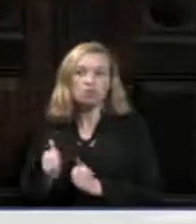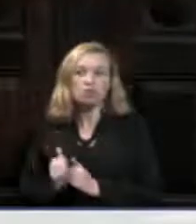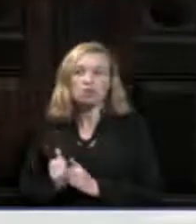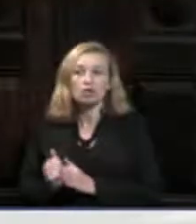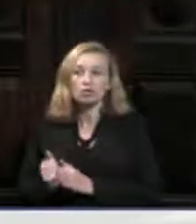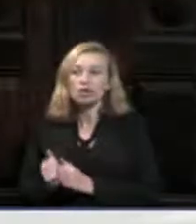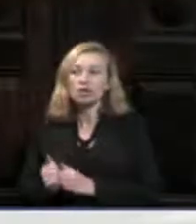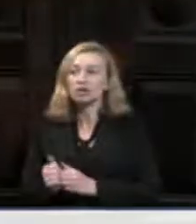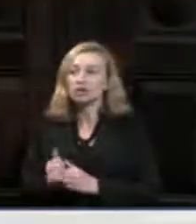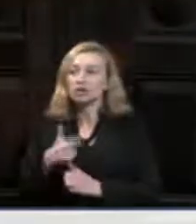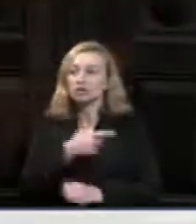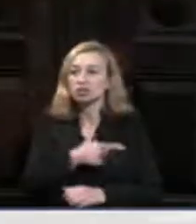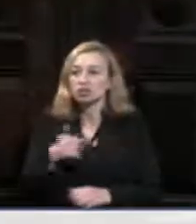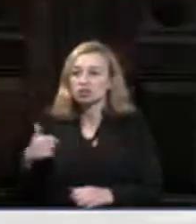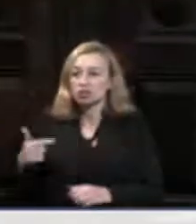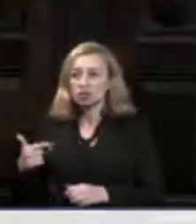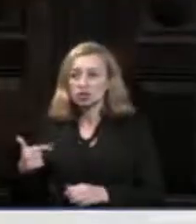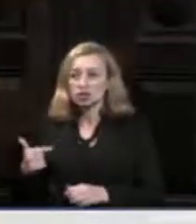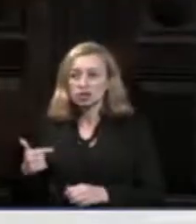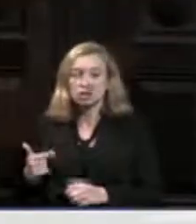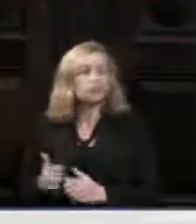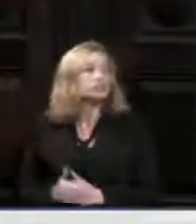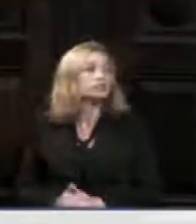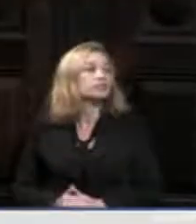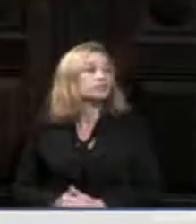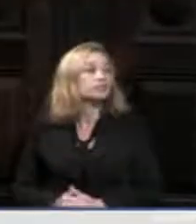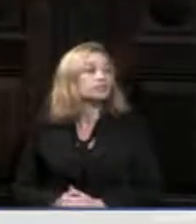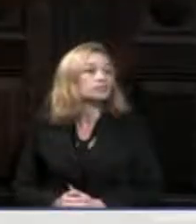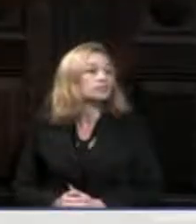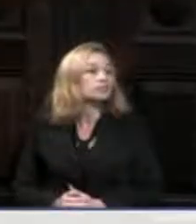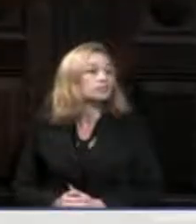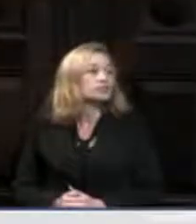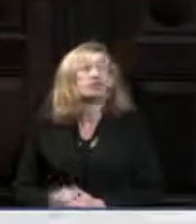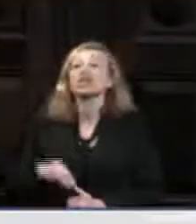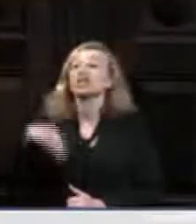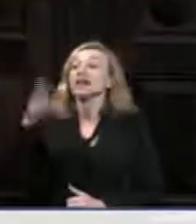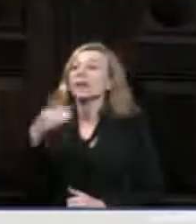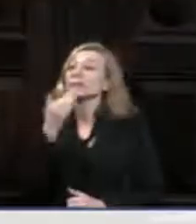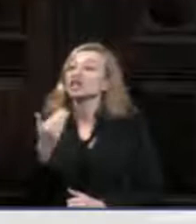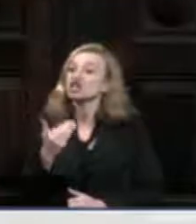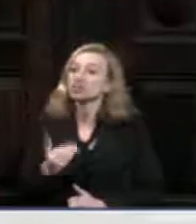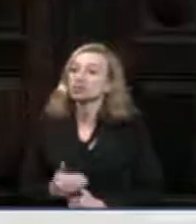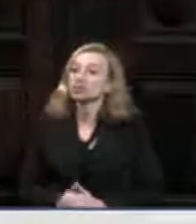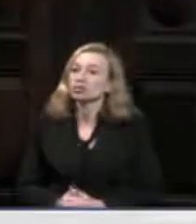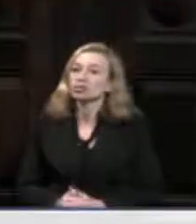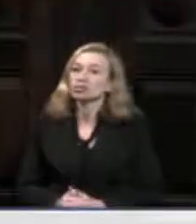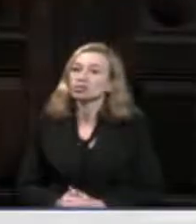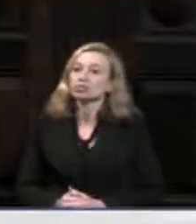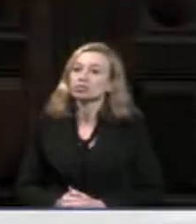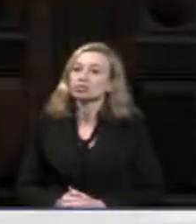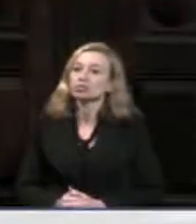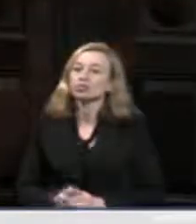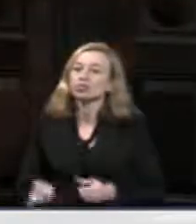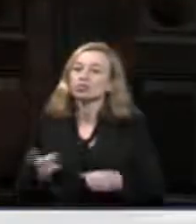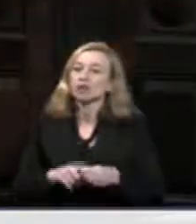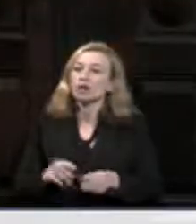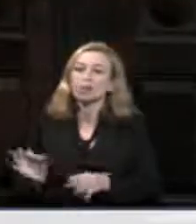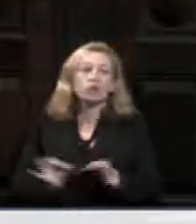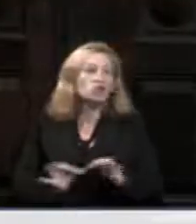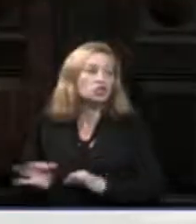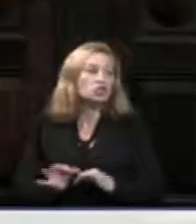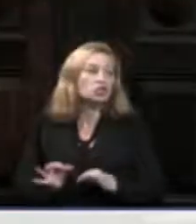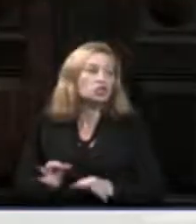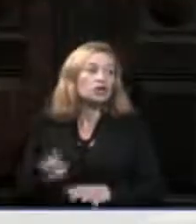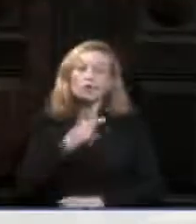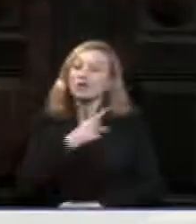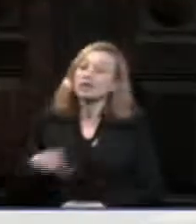O apelo a gente tem feito à INEA desde essa data. E quem pediu a colocação em pauta do projeto foi o